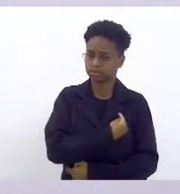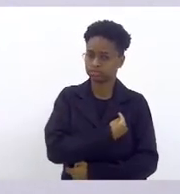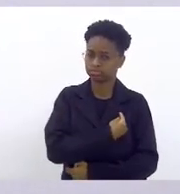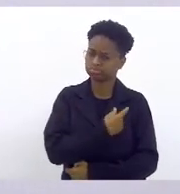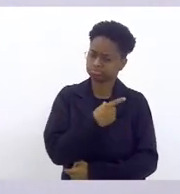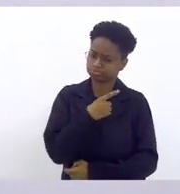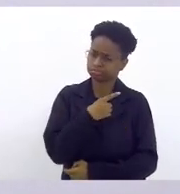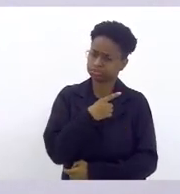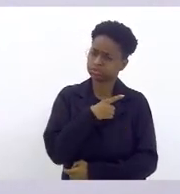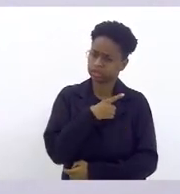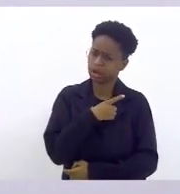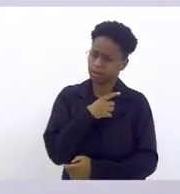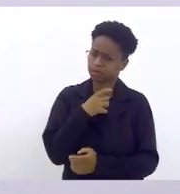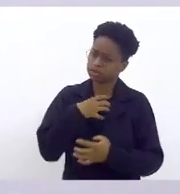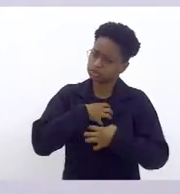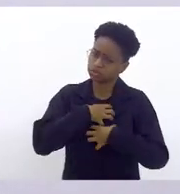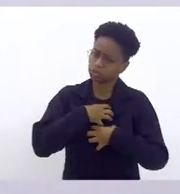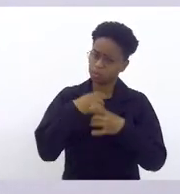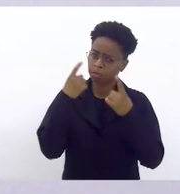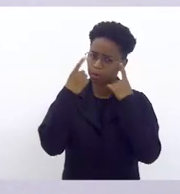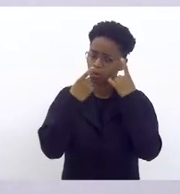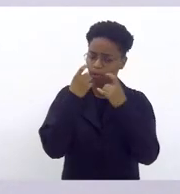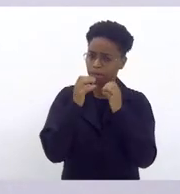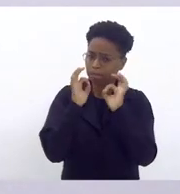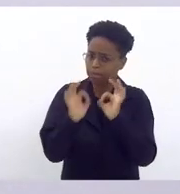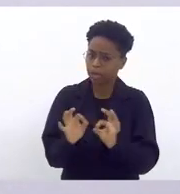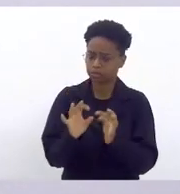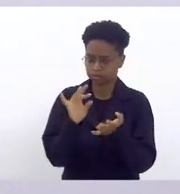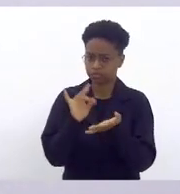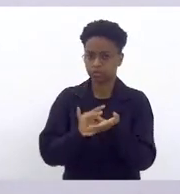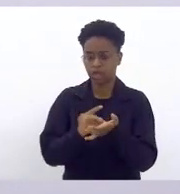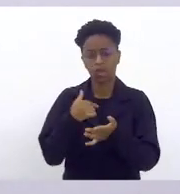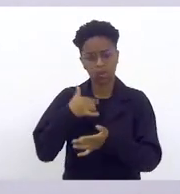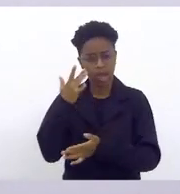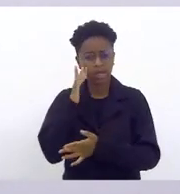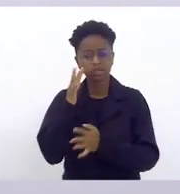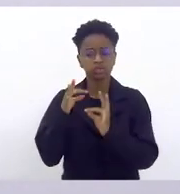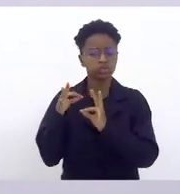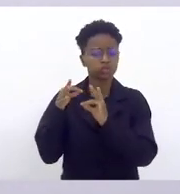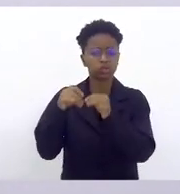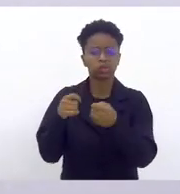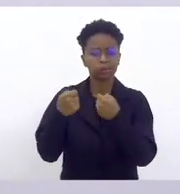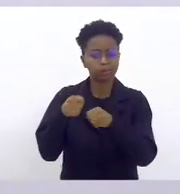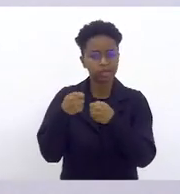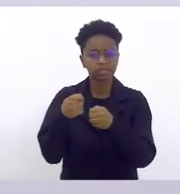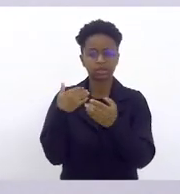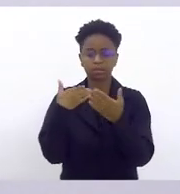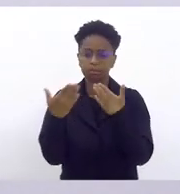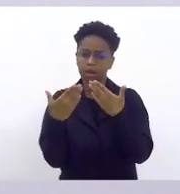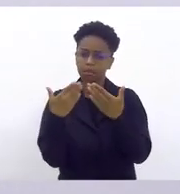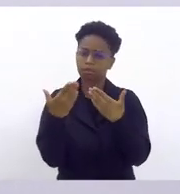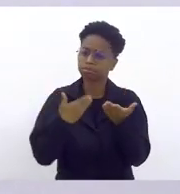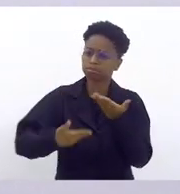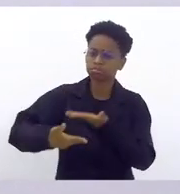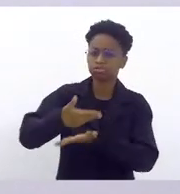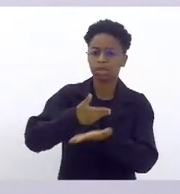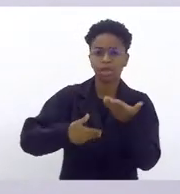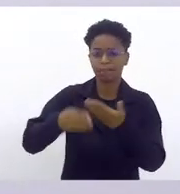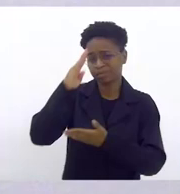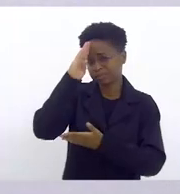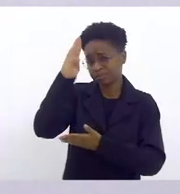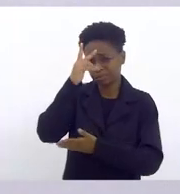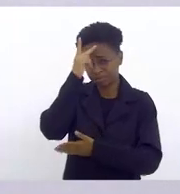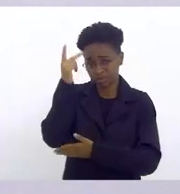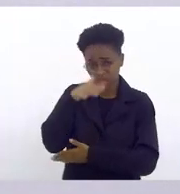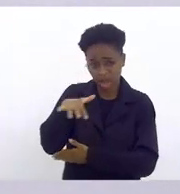essa preocupação eu acho que todos devem dialogar aqueles que em especial militam na política